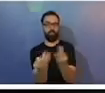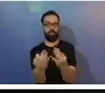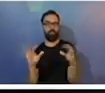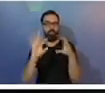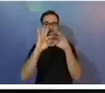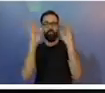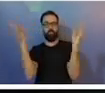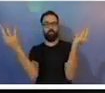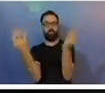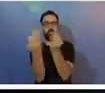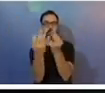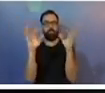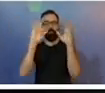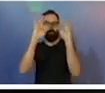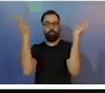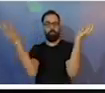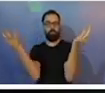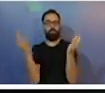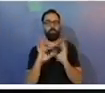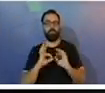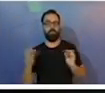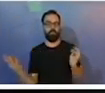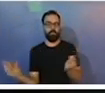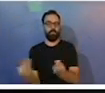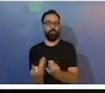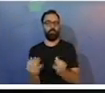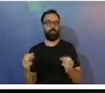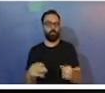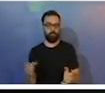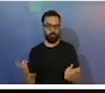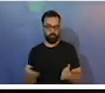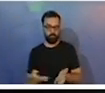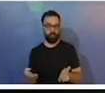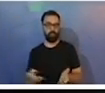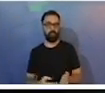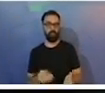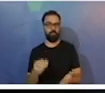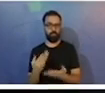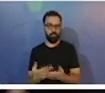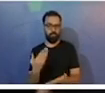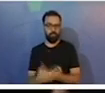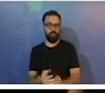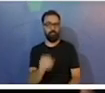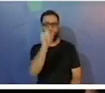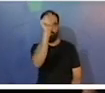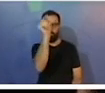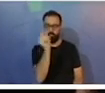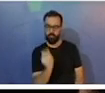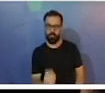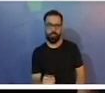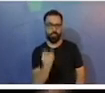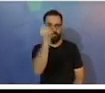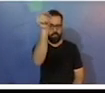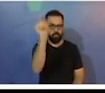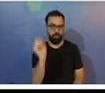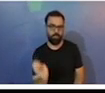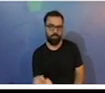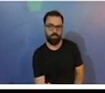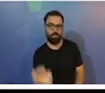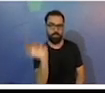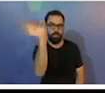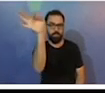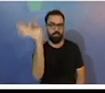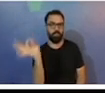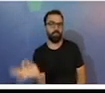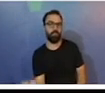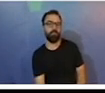os paralelos. E agora, essas outras linhas são o que nós vamos estudar agora.